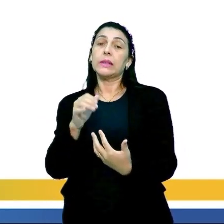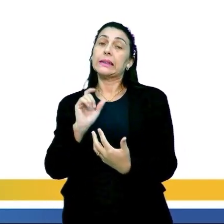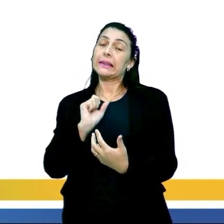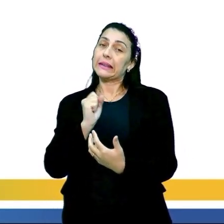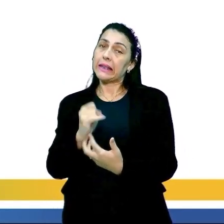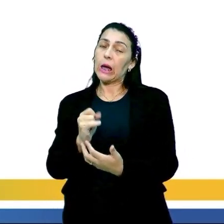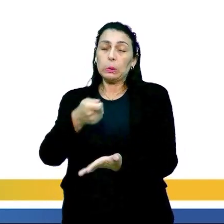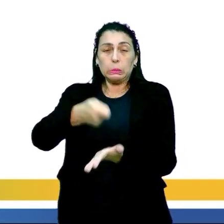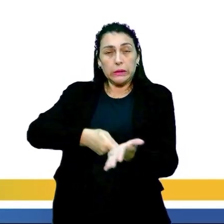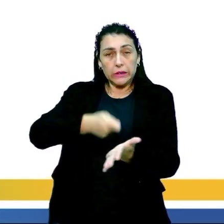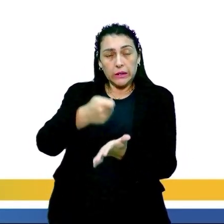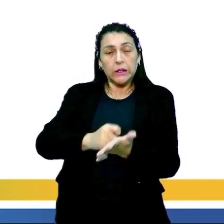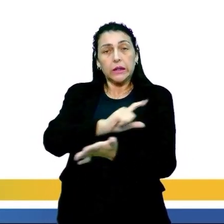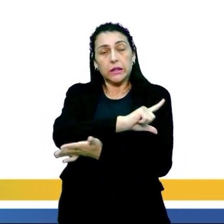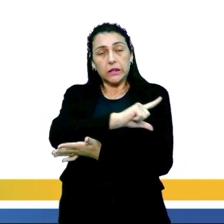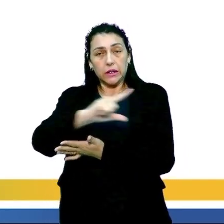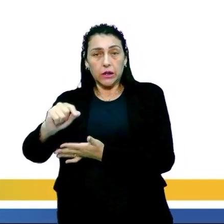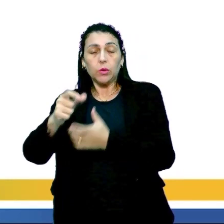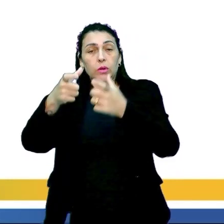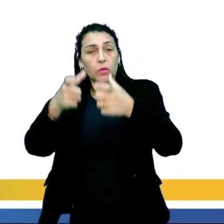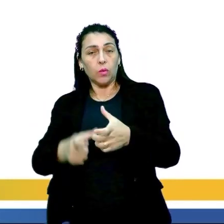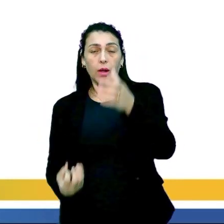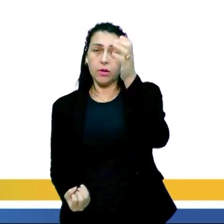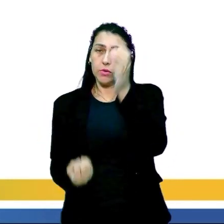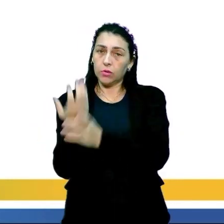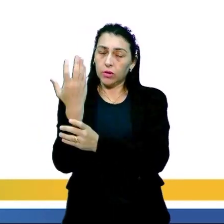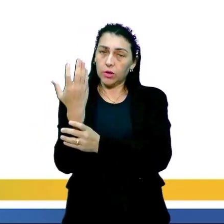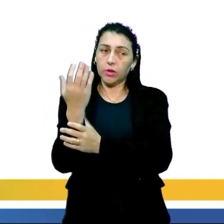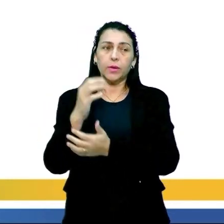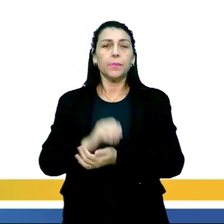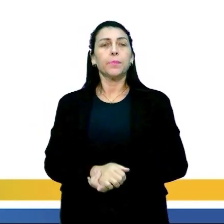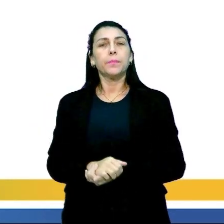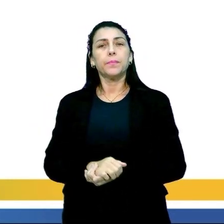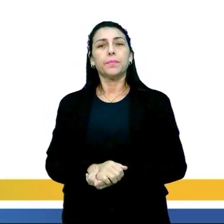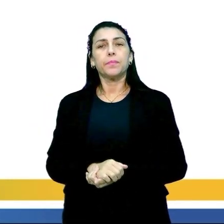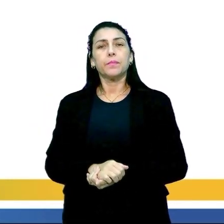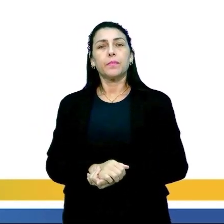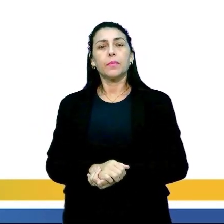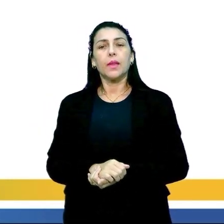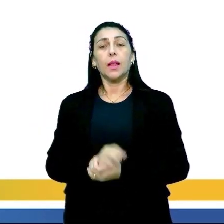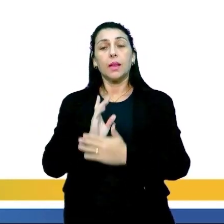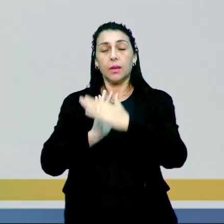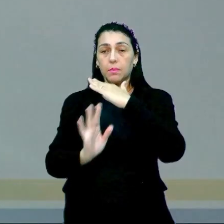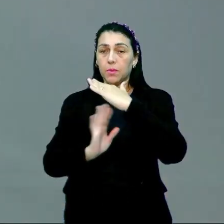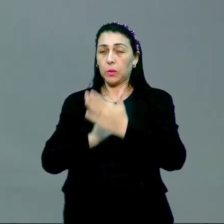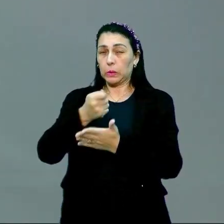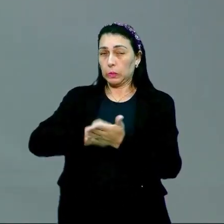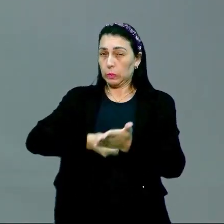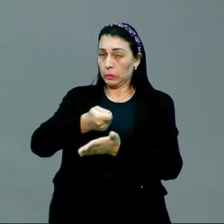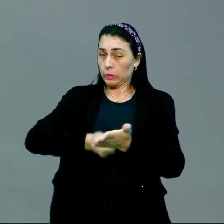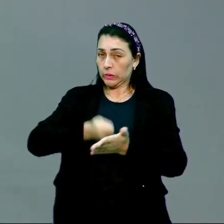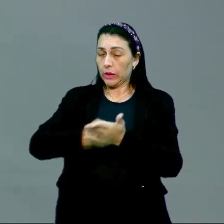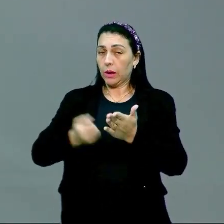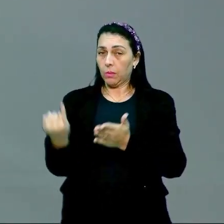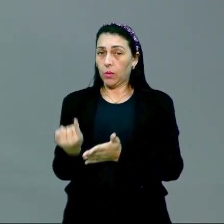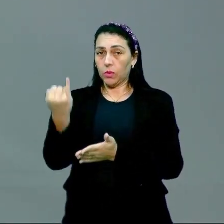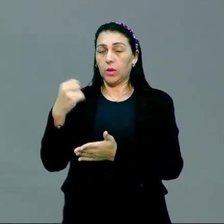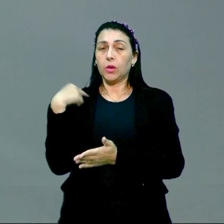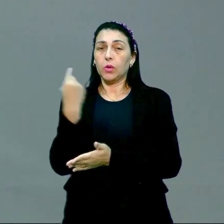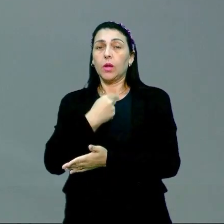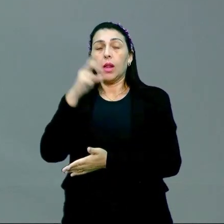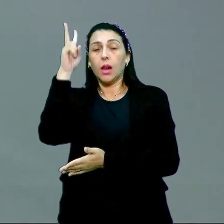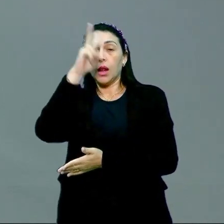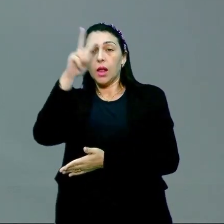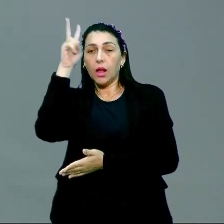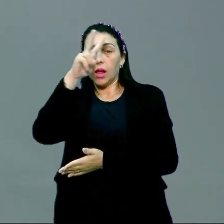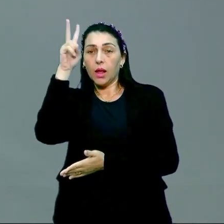se é obrigado a sair de seu lugar de origem. Aí, quanto às migrações forçadas, é importante a gente frisar o